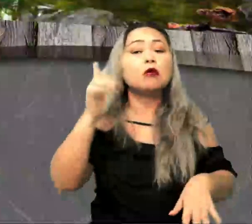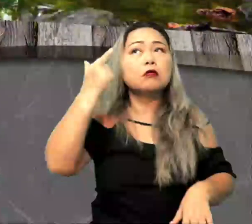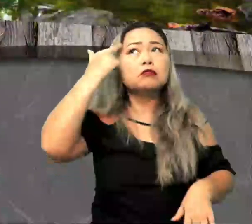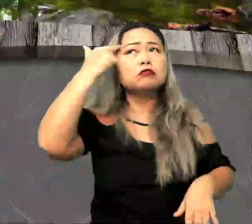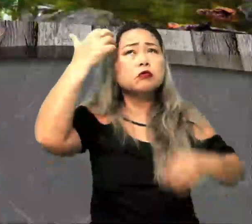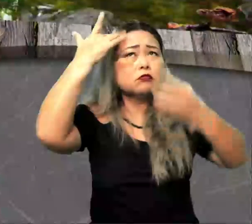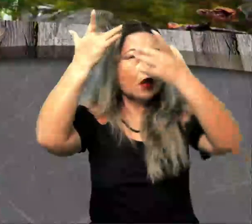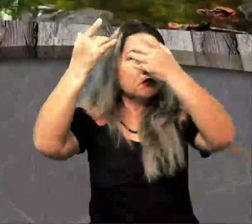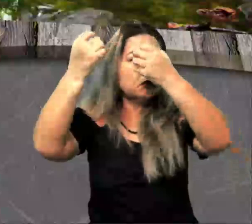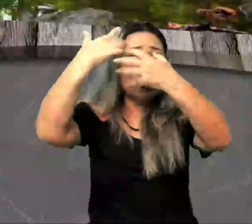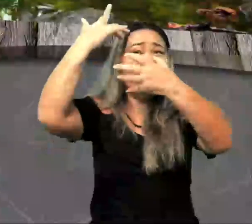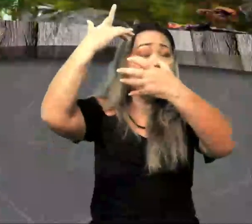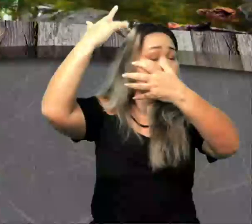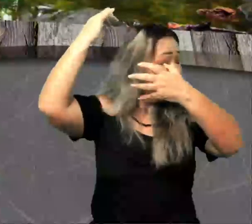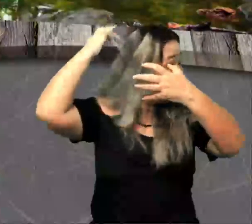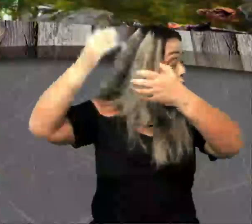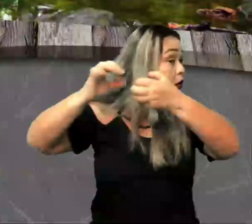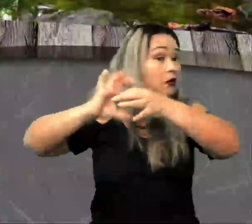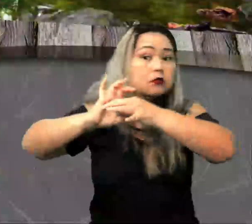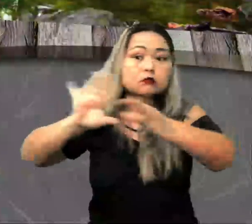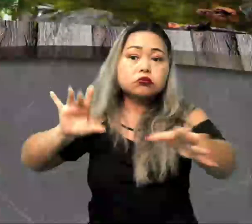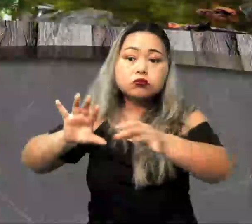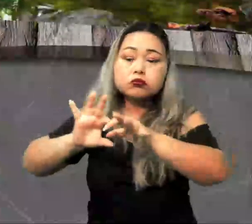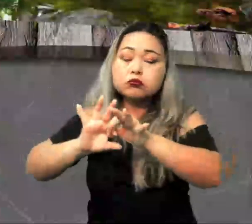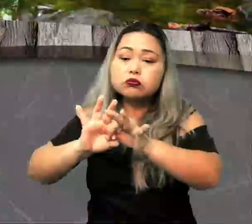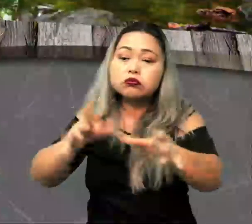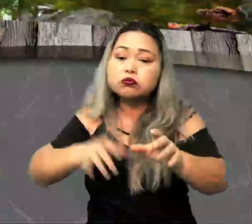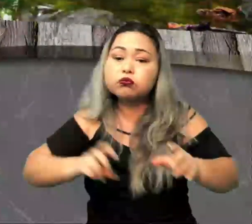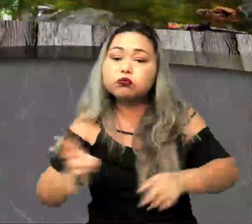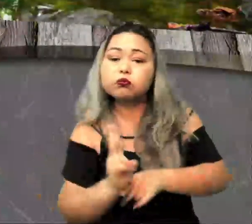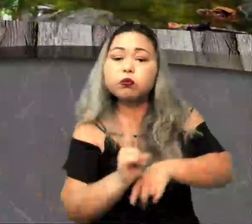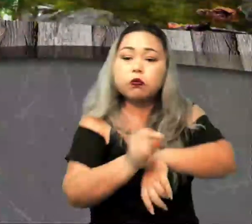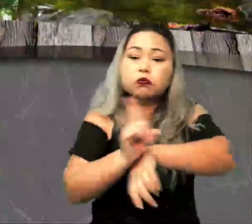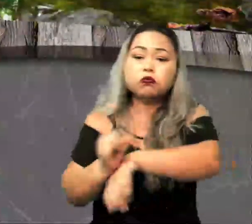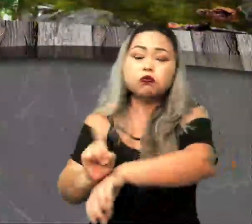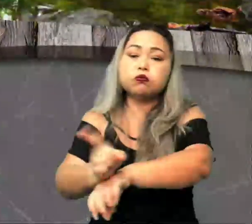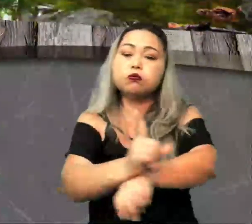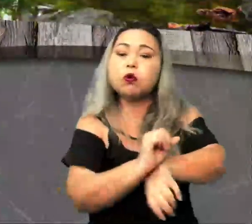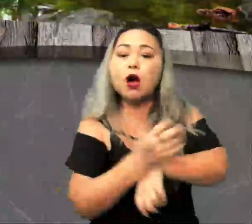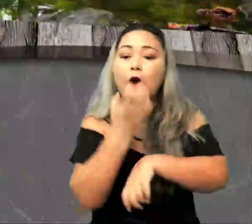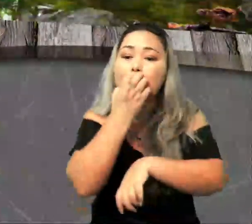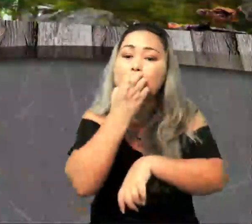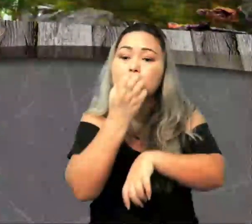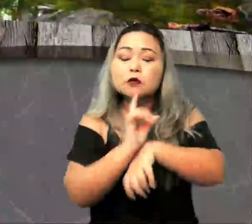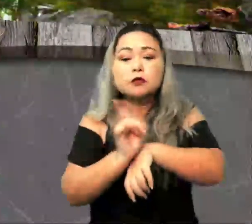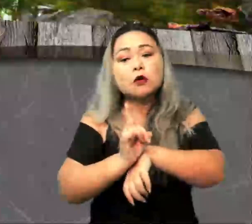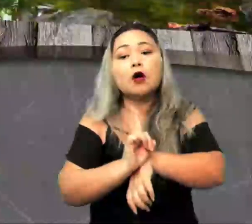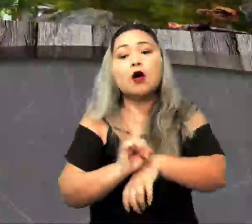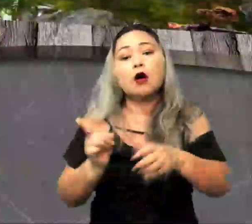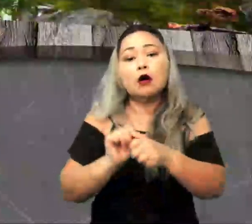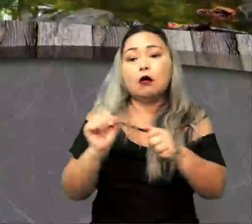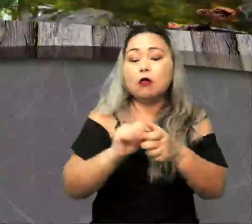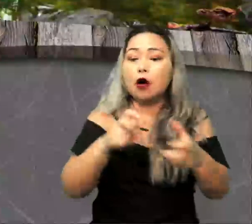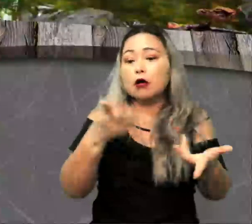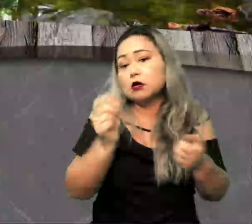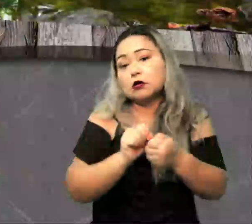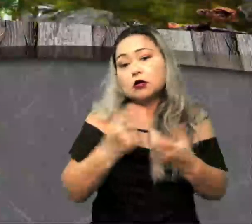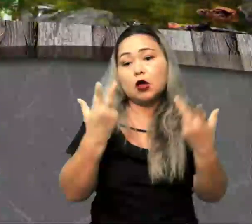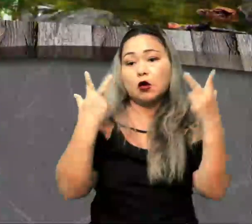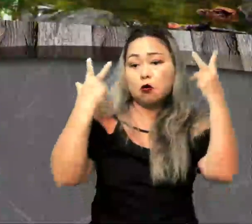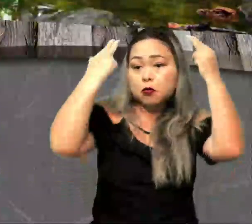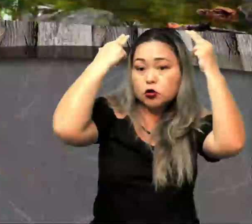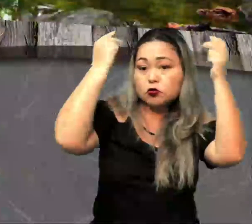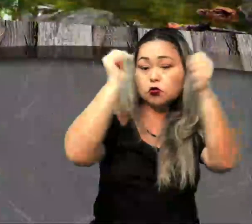já te ativou, você diz, o cachorro se soltou. Pode ser um pitzinho pequenininho, né? Mas pode ser um pitbull. O que